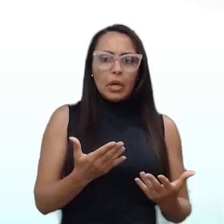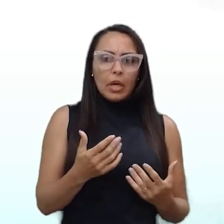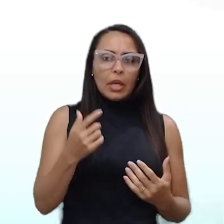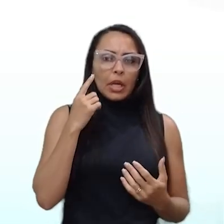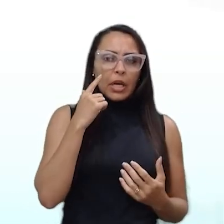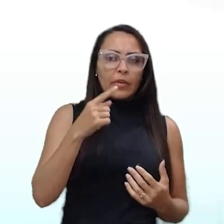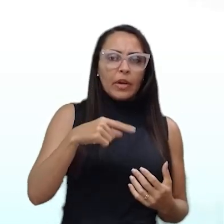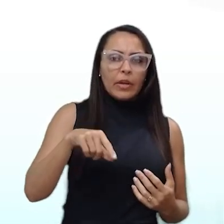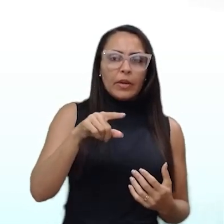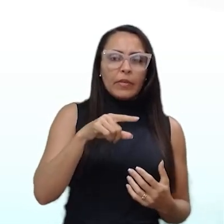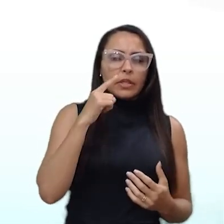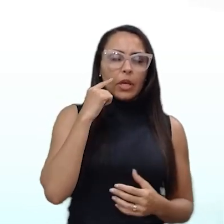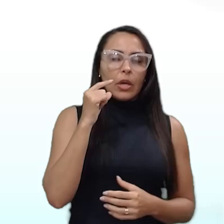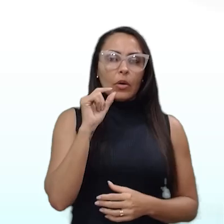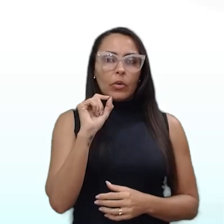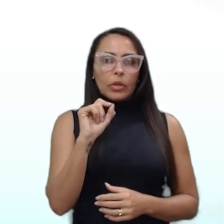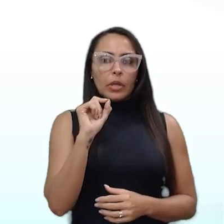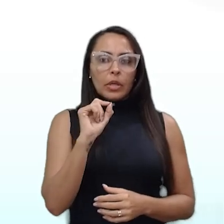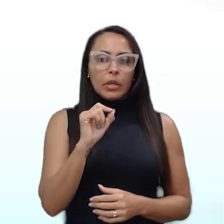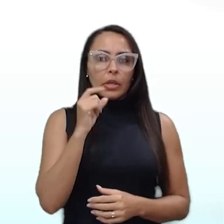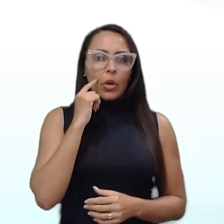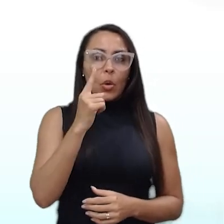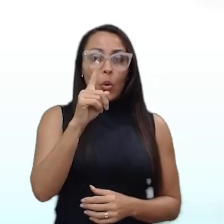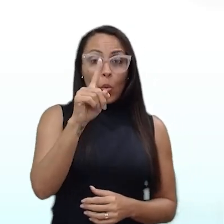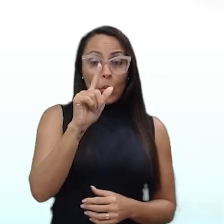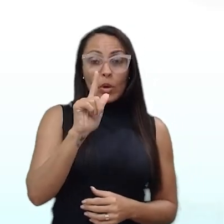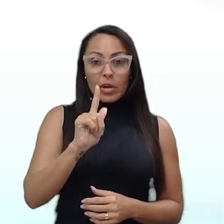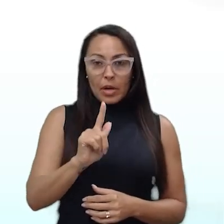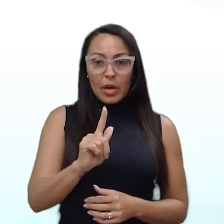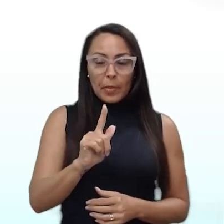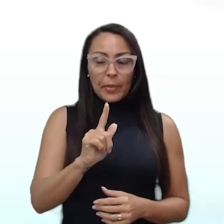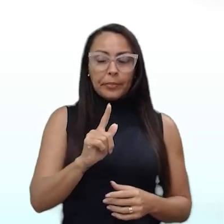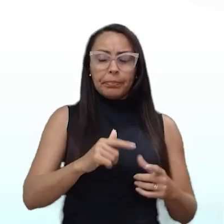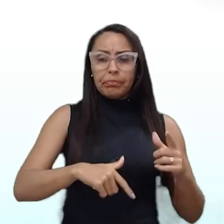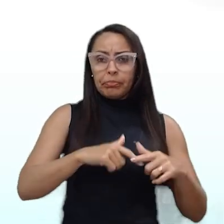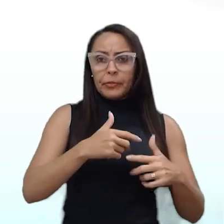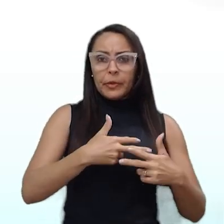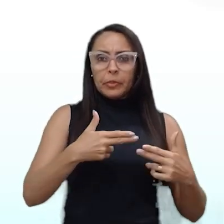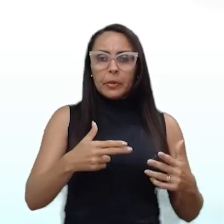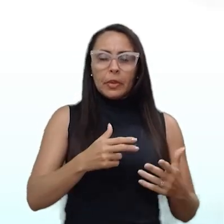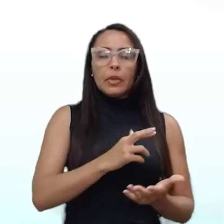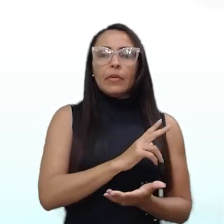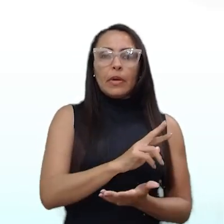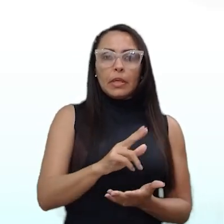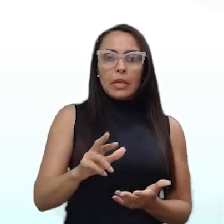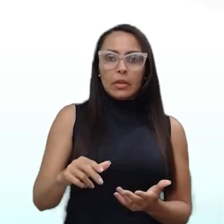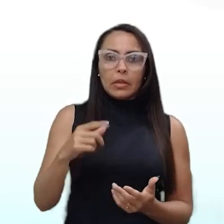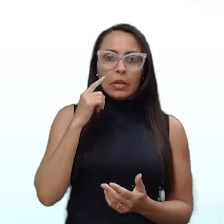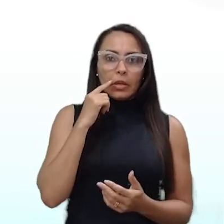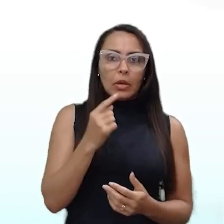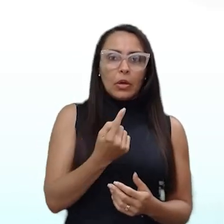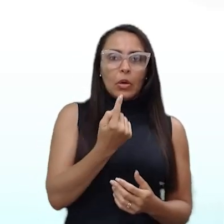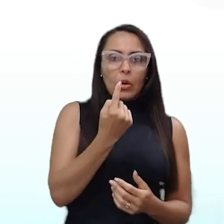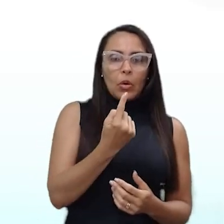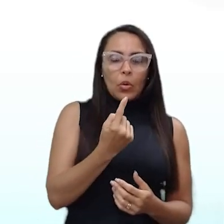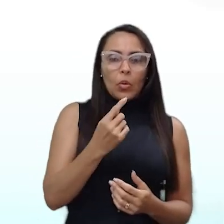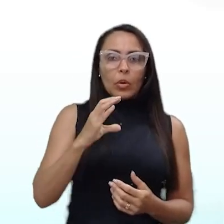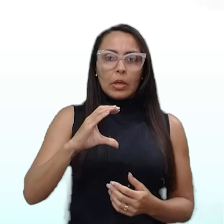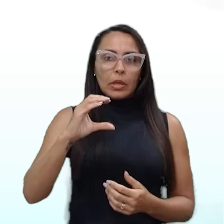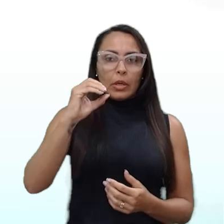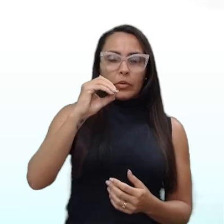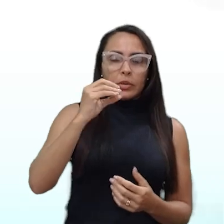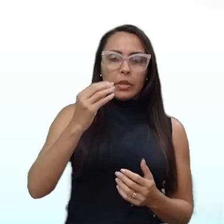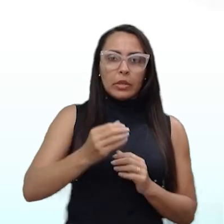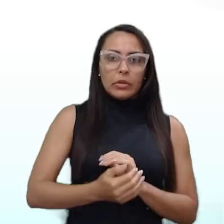ela vai fazer com que 1 grama de uma substância possa variar 1 grau Celsius em sua